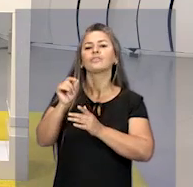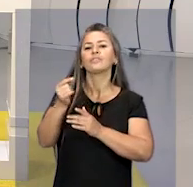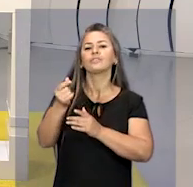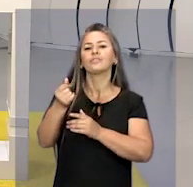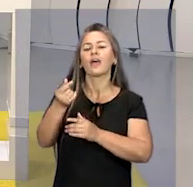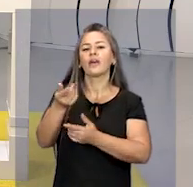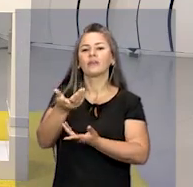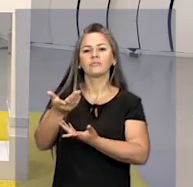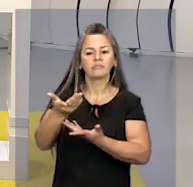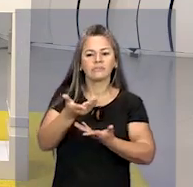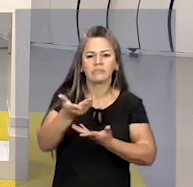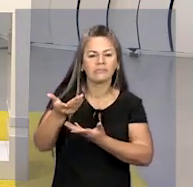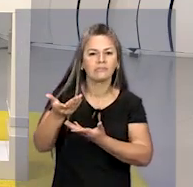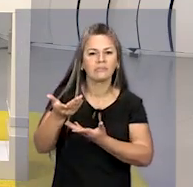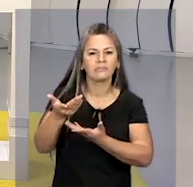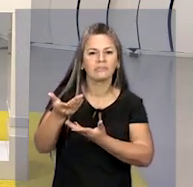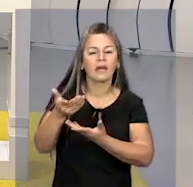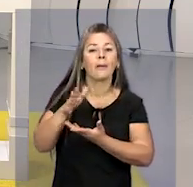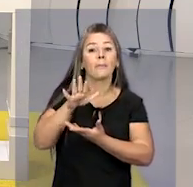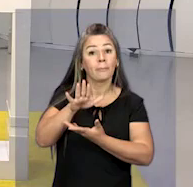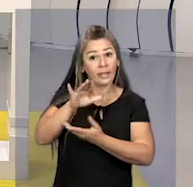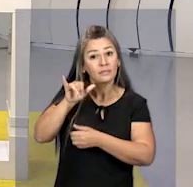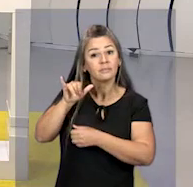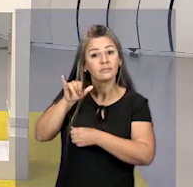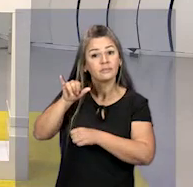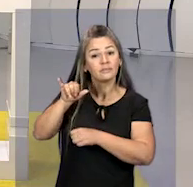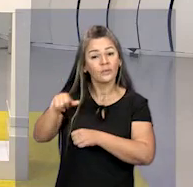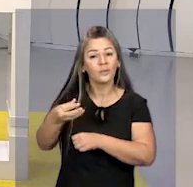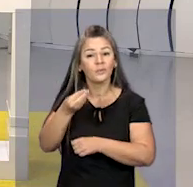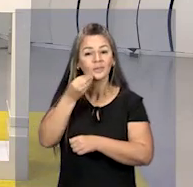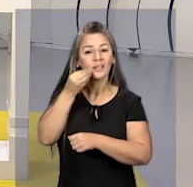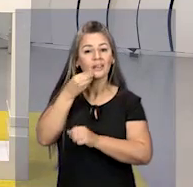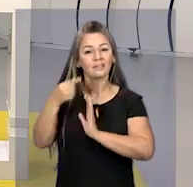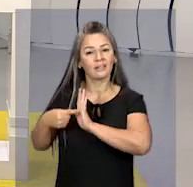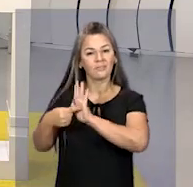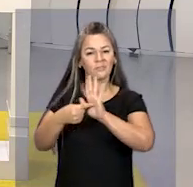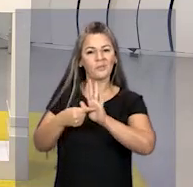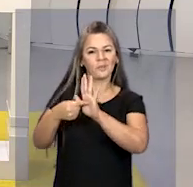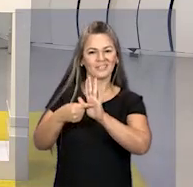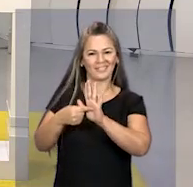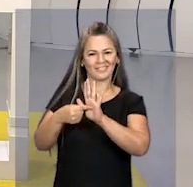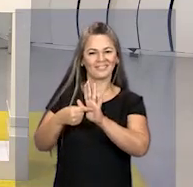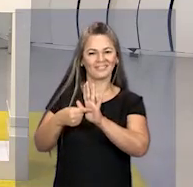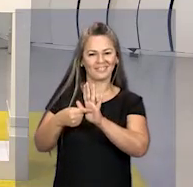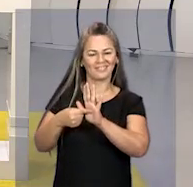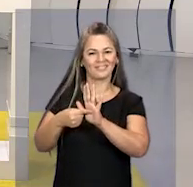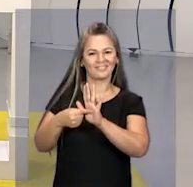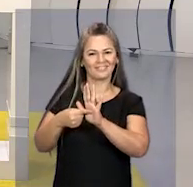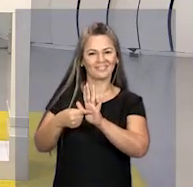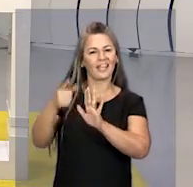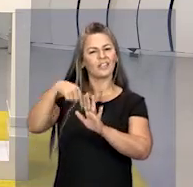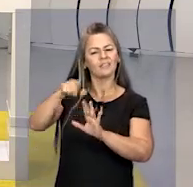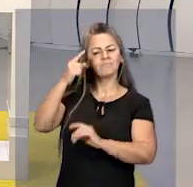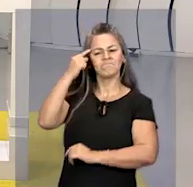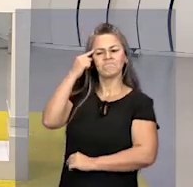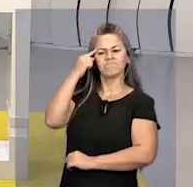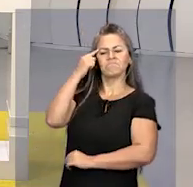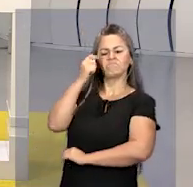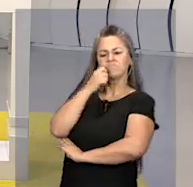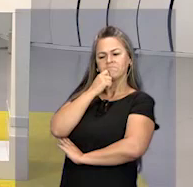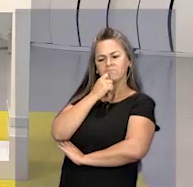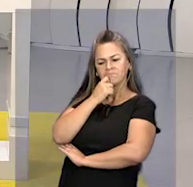com você, dialoga com a sociedade, dialoga com a arquitetura. Isso tudo nos faz pensar que o que está sendo mostrado também está sendo